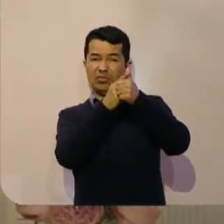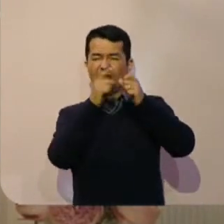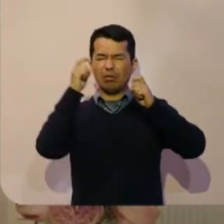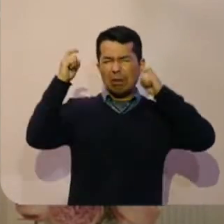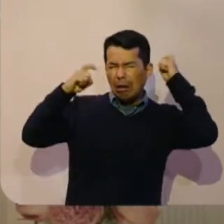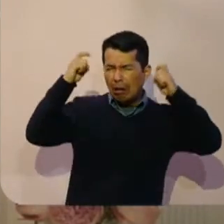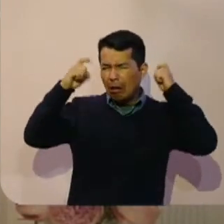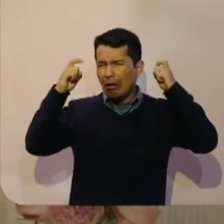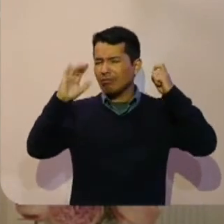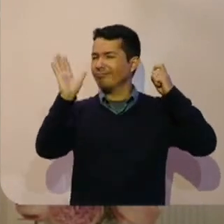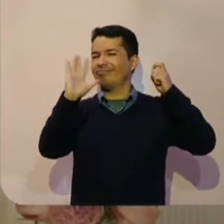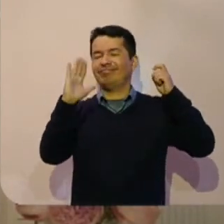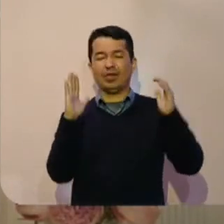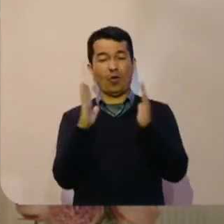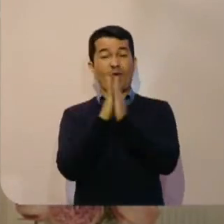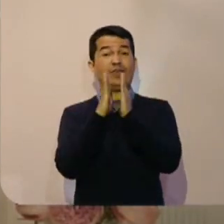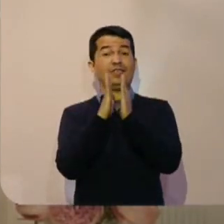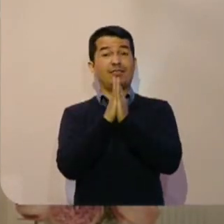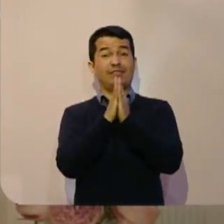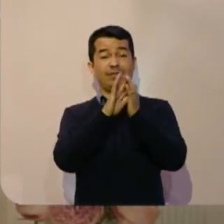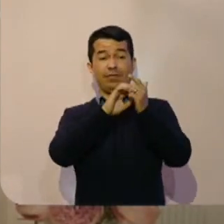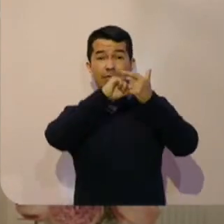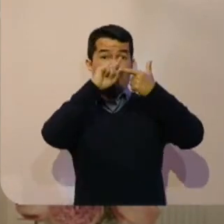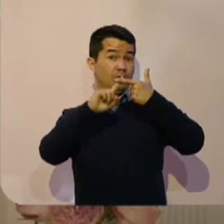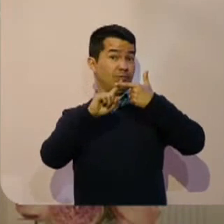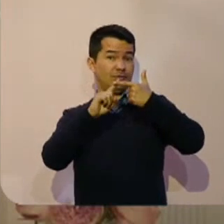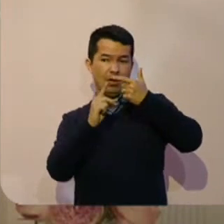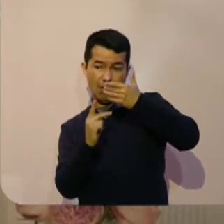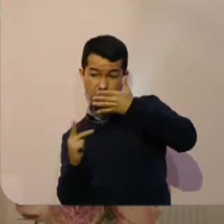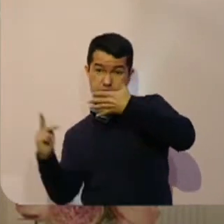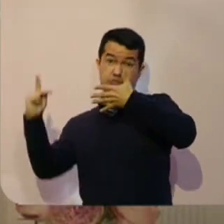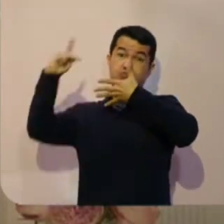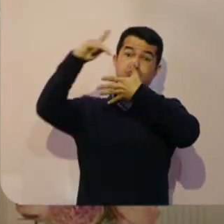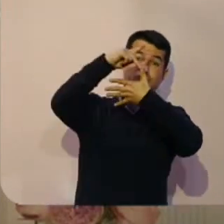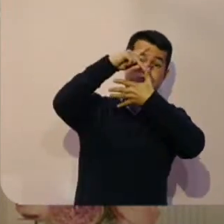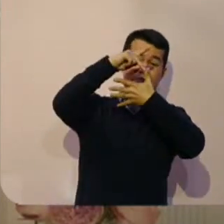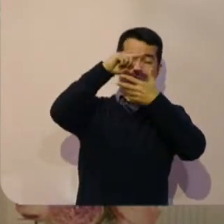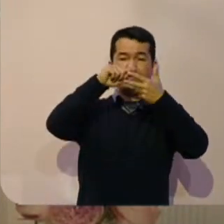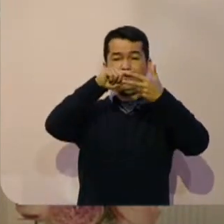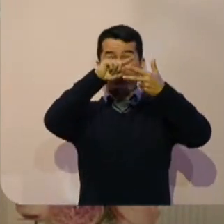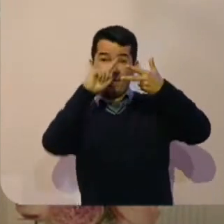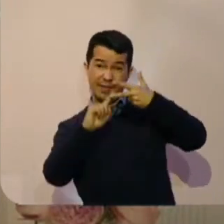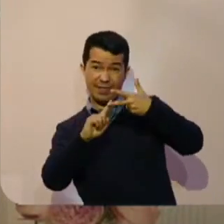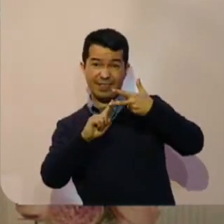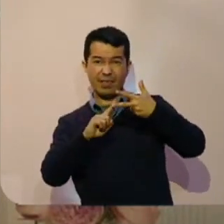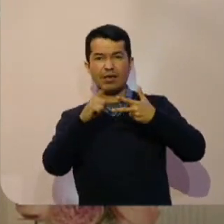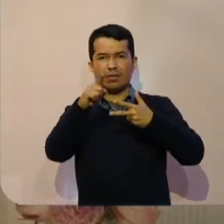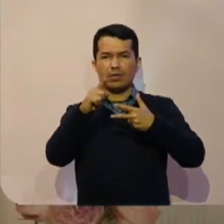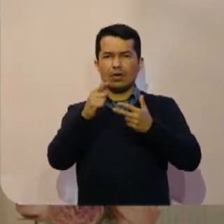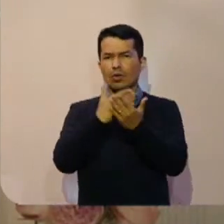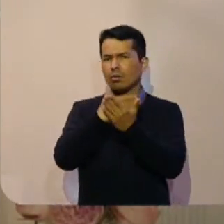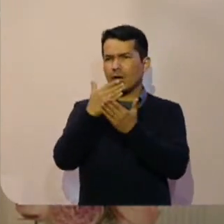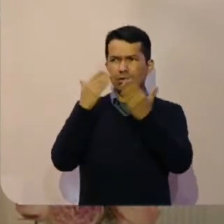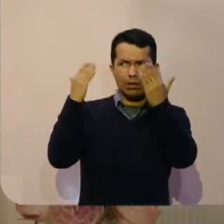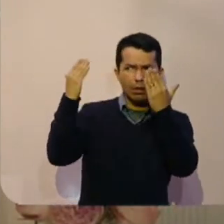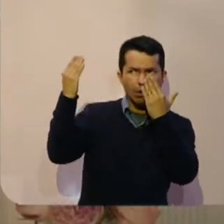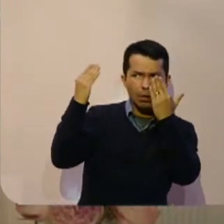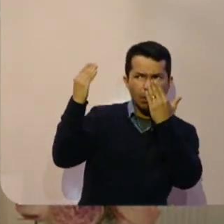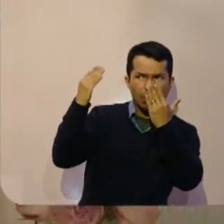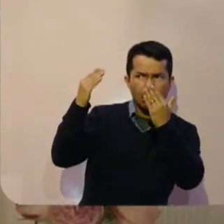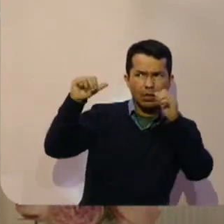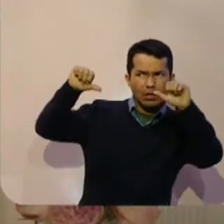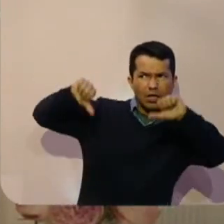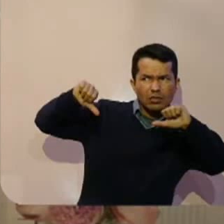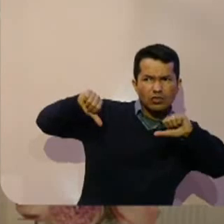oração. Segundo, acerte as suas prioridades. Terceiro, coloque um filtro de